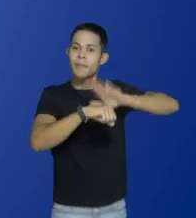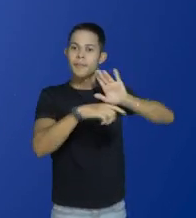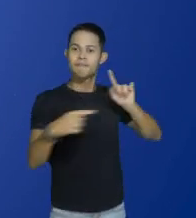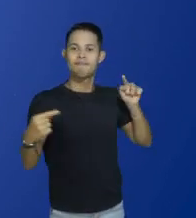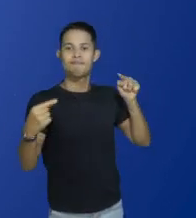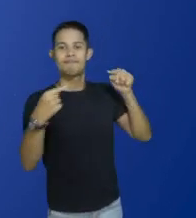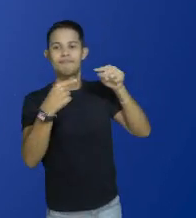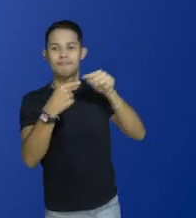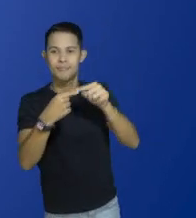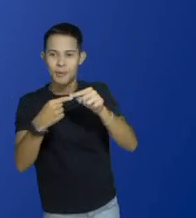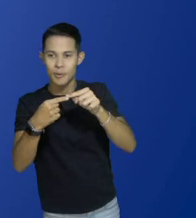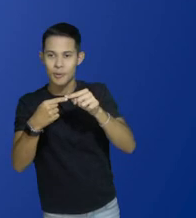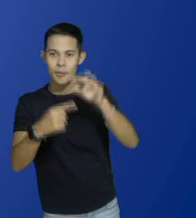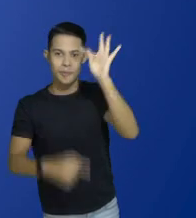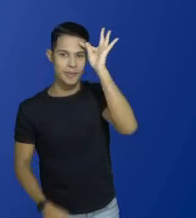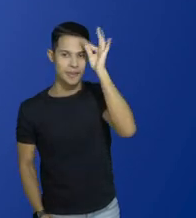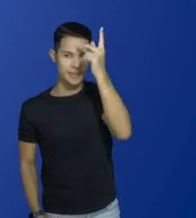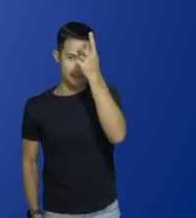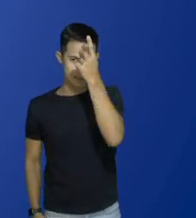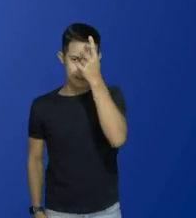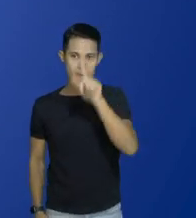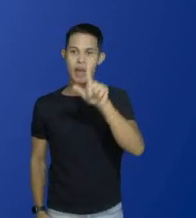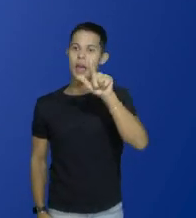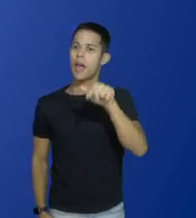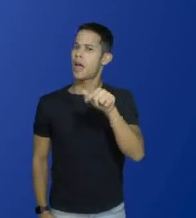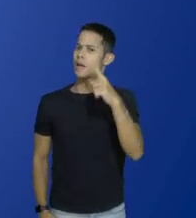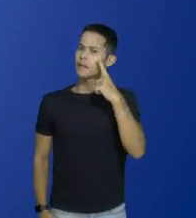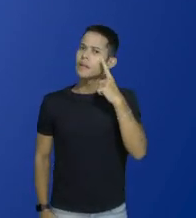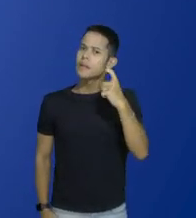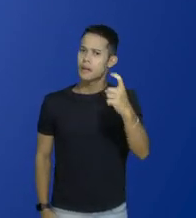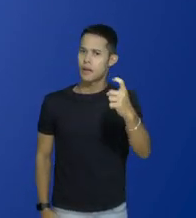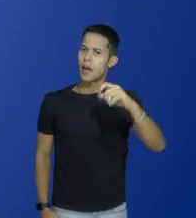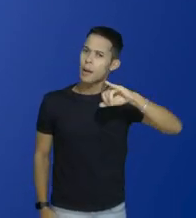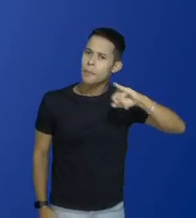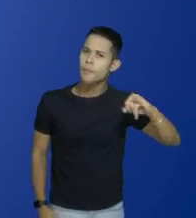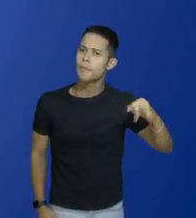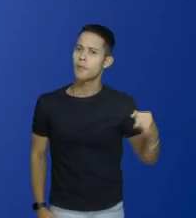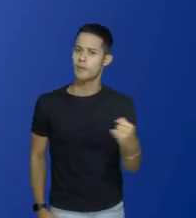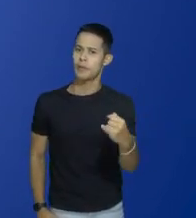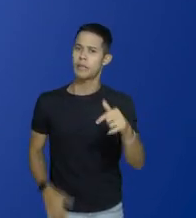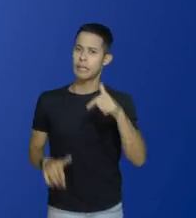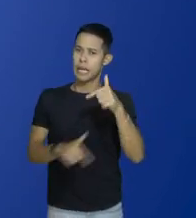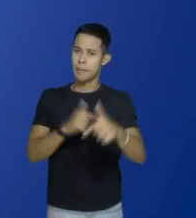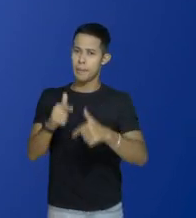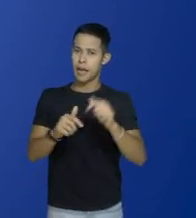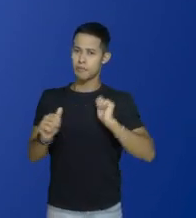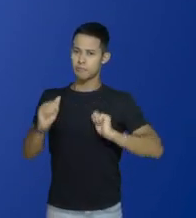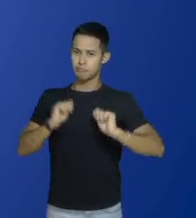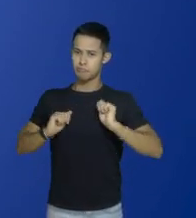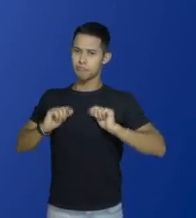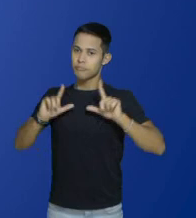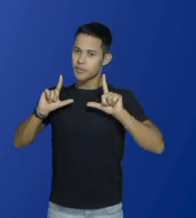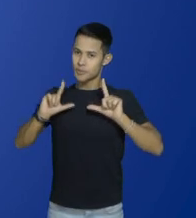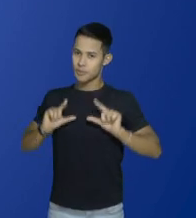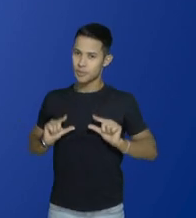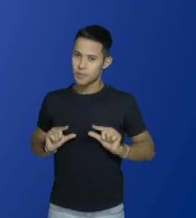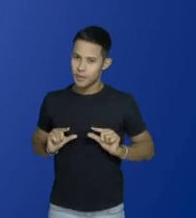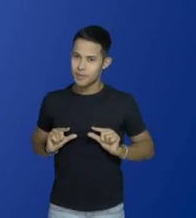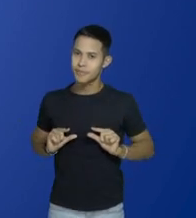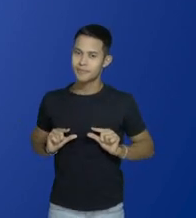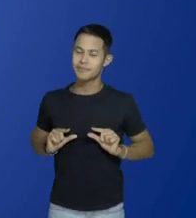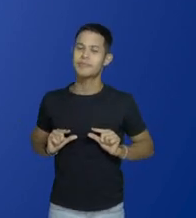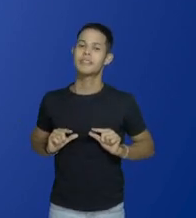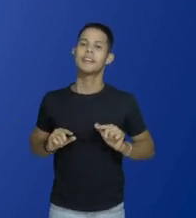tá? É muito interessante, eles também aproveitam o trabalho de ansiedade, o TDAH é muito ansioso também, e aí